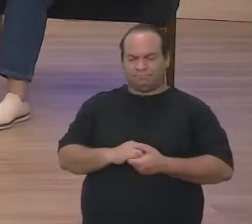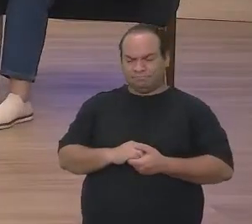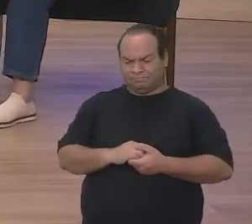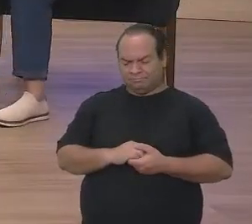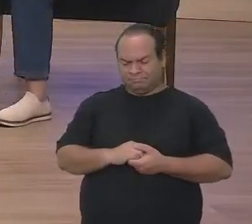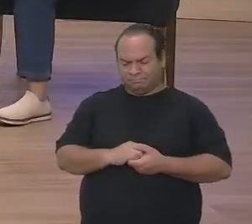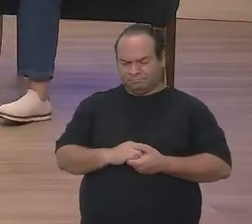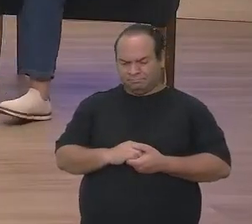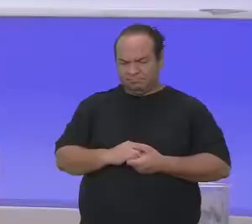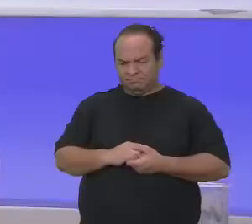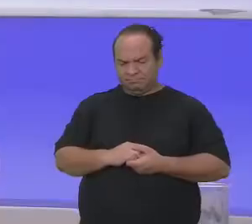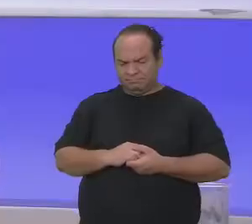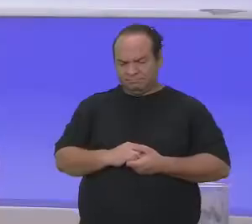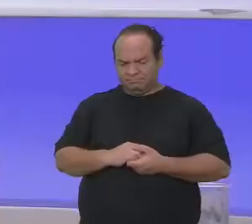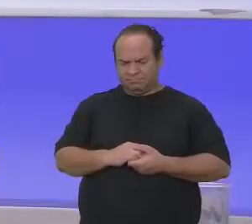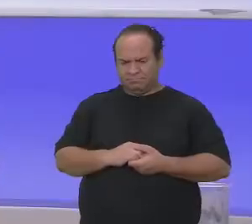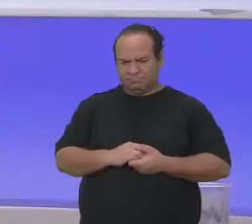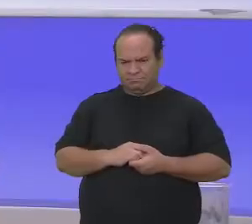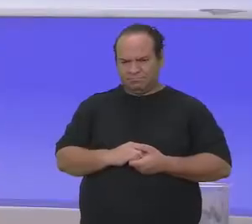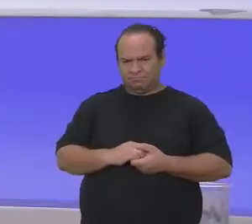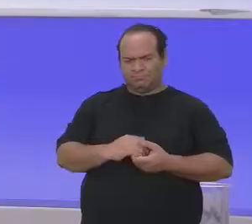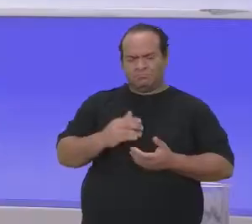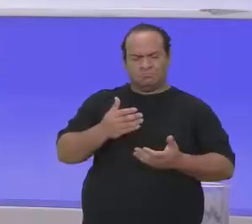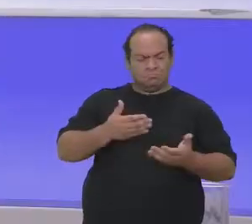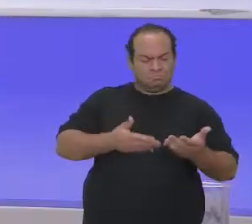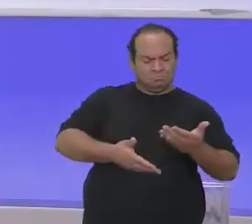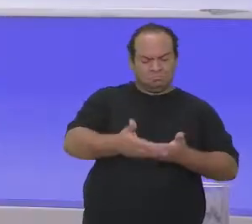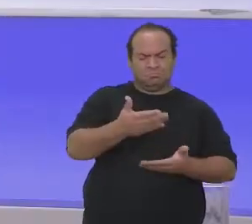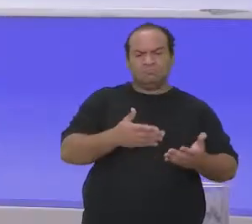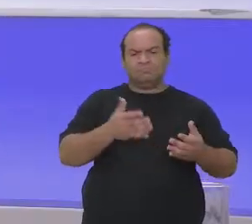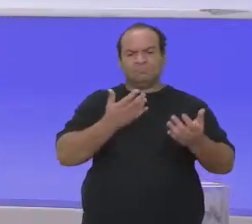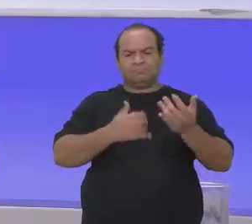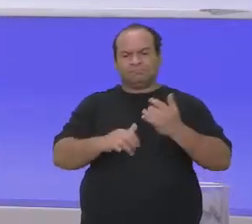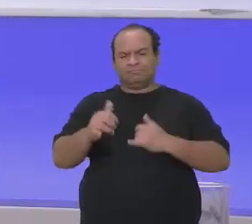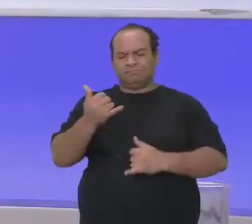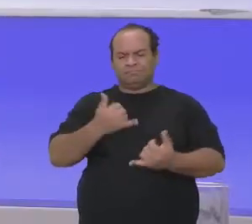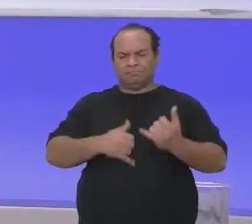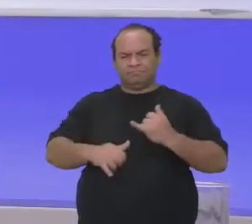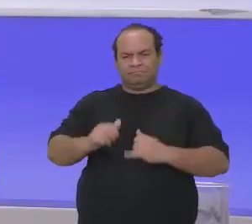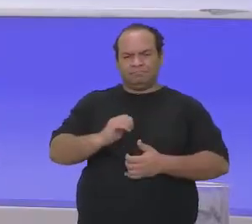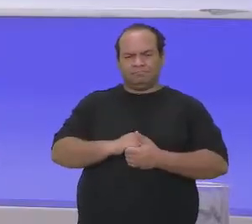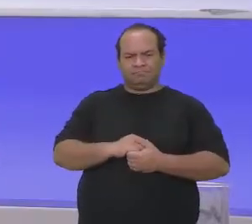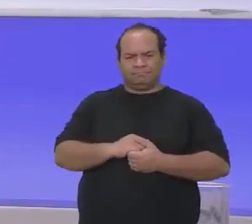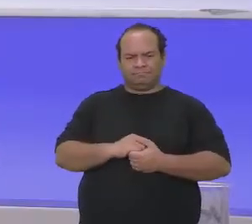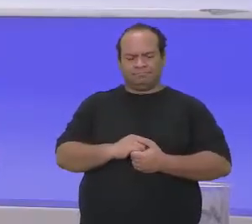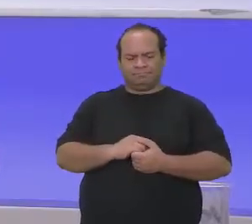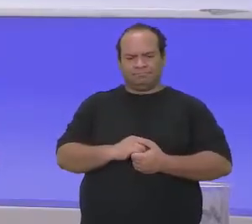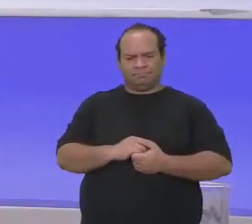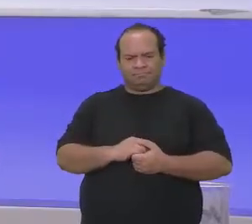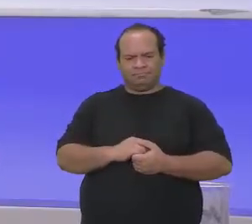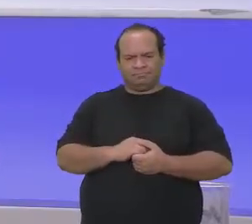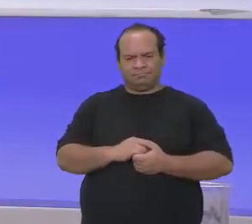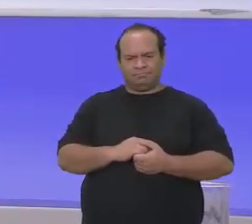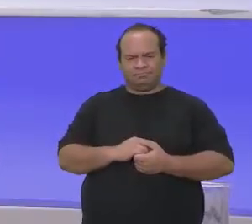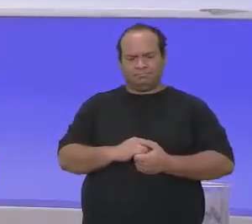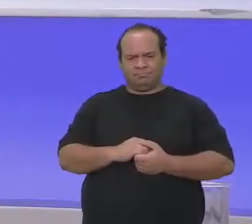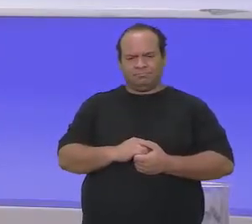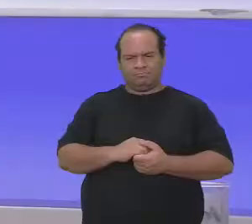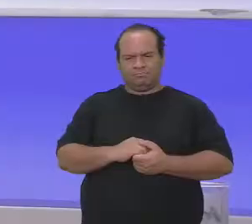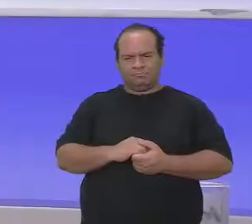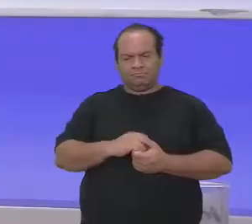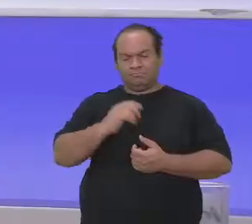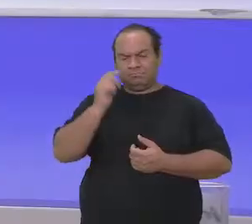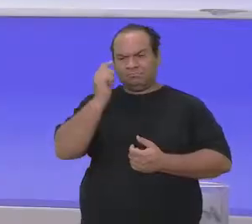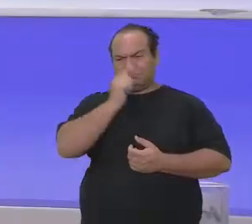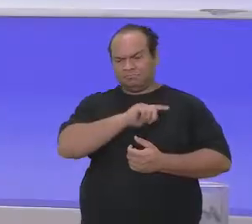energética, acho que eu estava até comentando com você, que ela só vai ocorrer quando a gente conseguir atingir a tudo e a